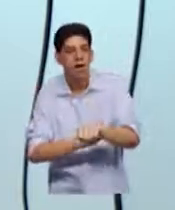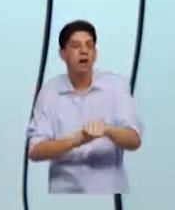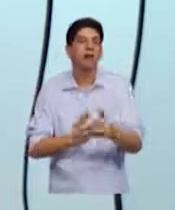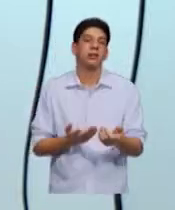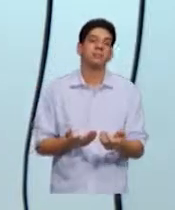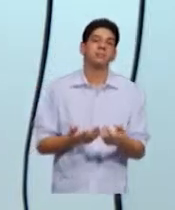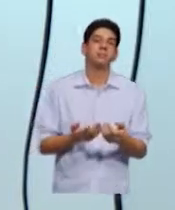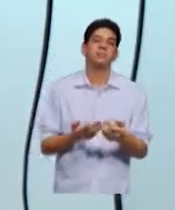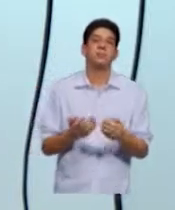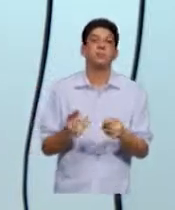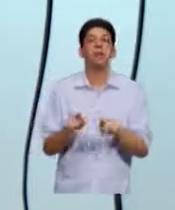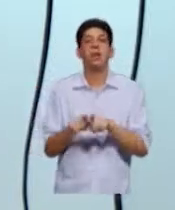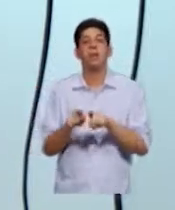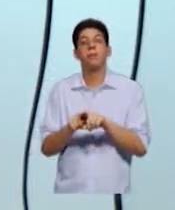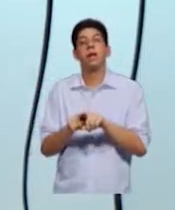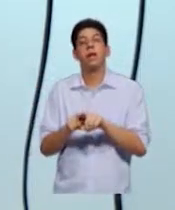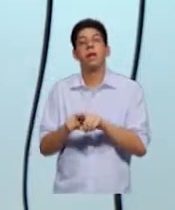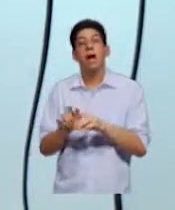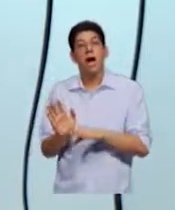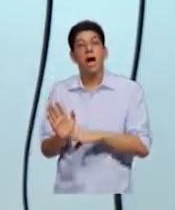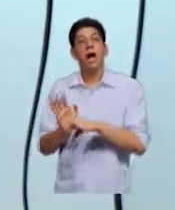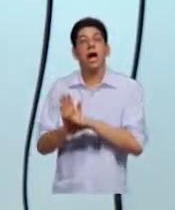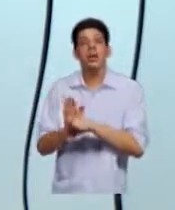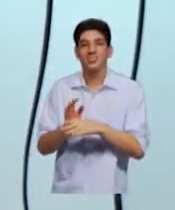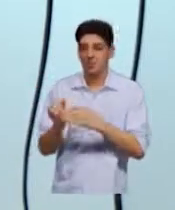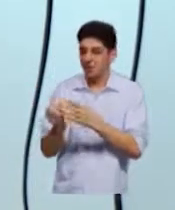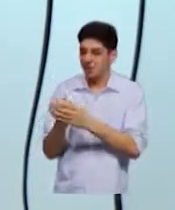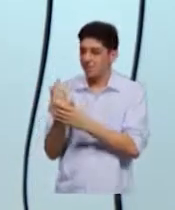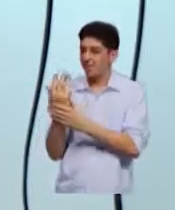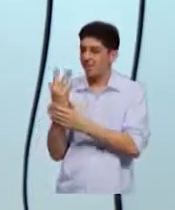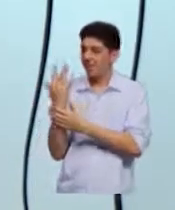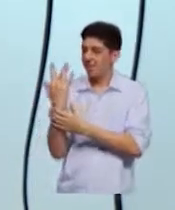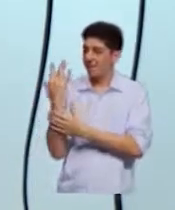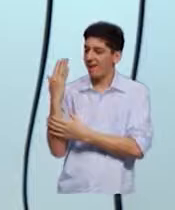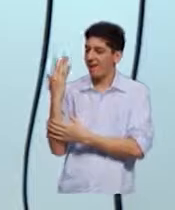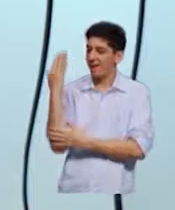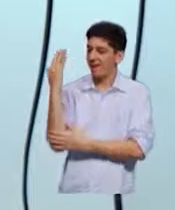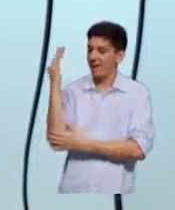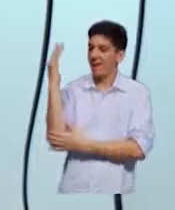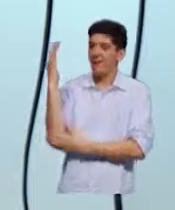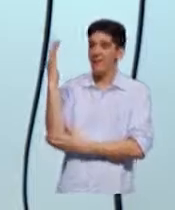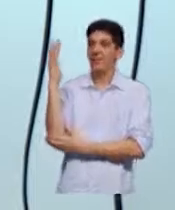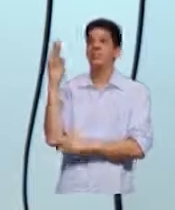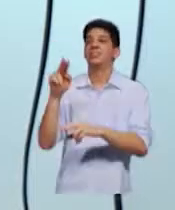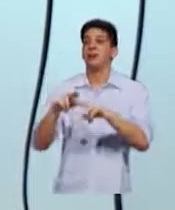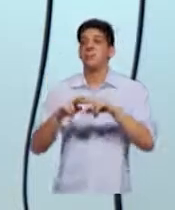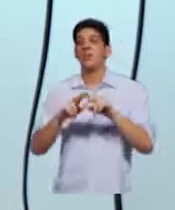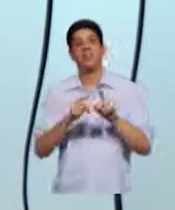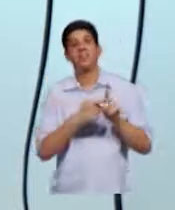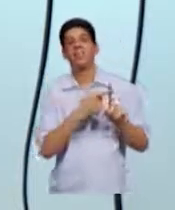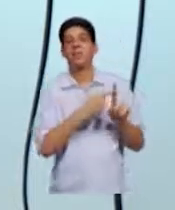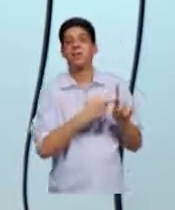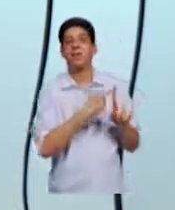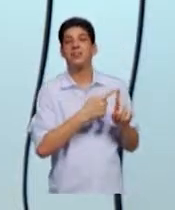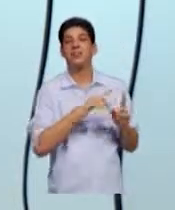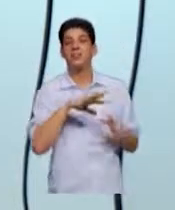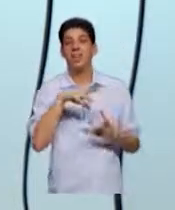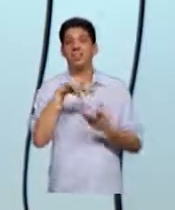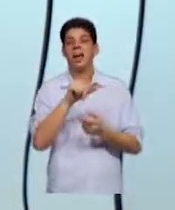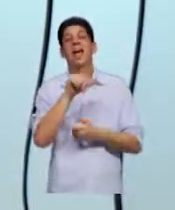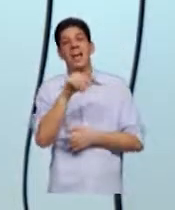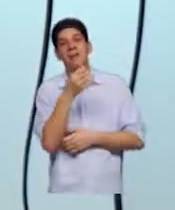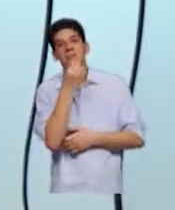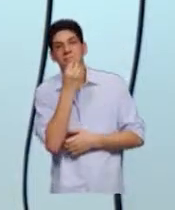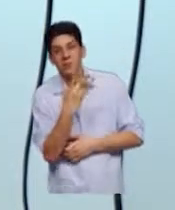proporciona às plantas um desenvolvimento melhor por causa da temperatura terrestre, que vai ser uma temperatura apropriada